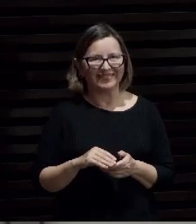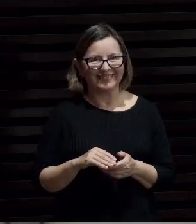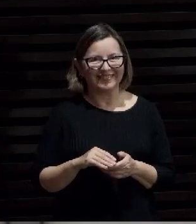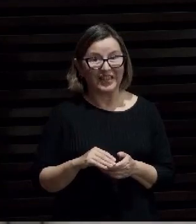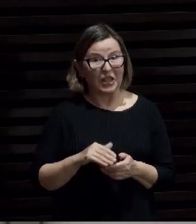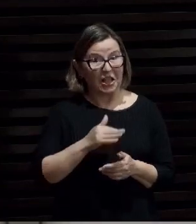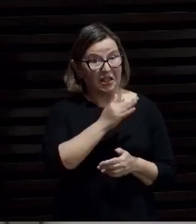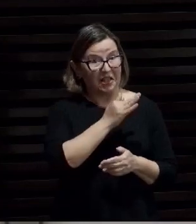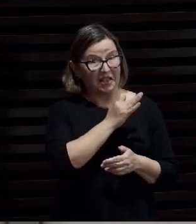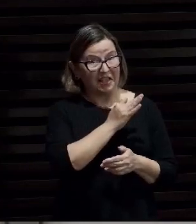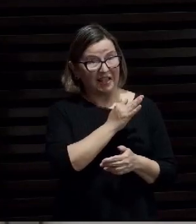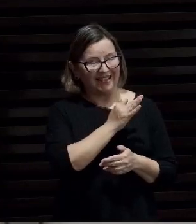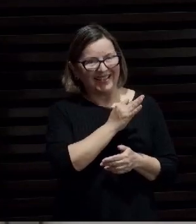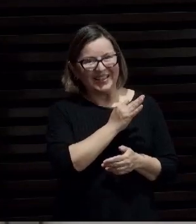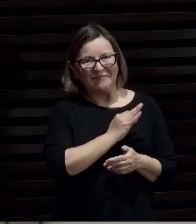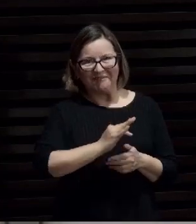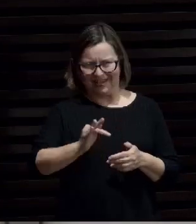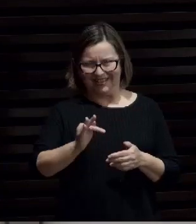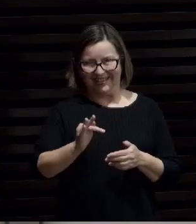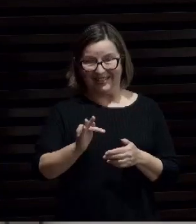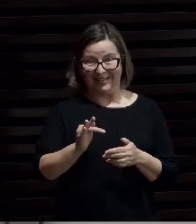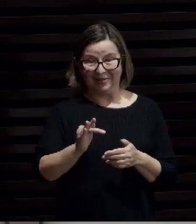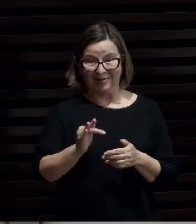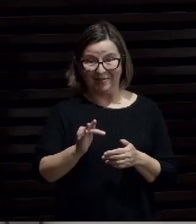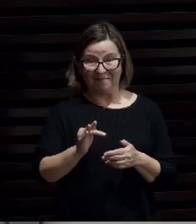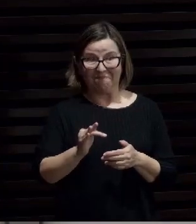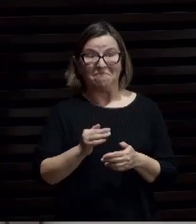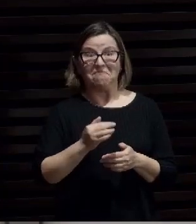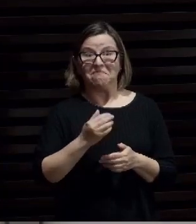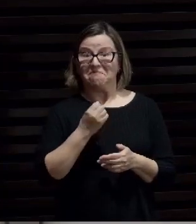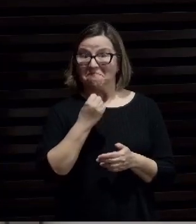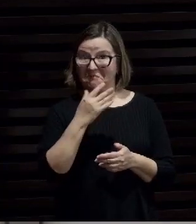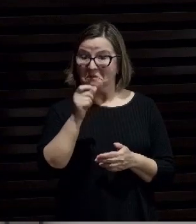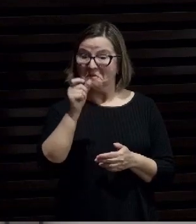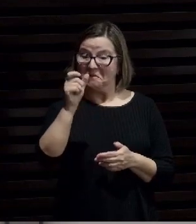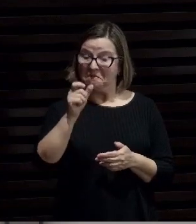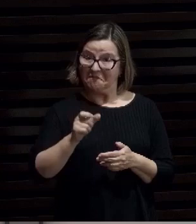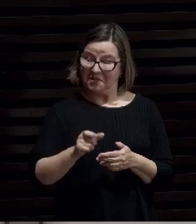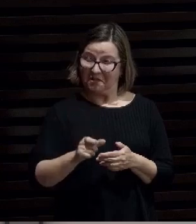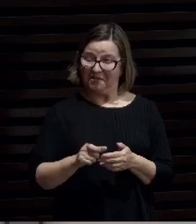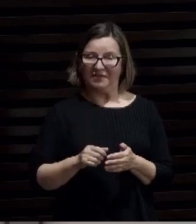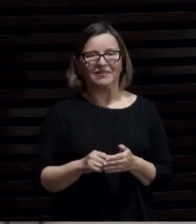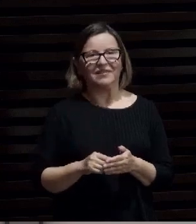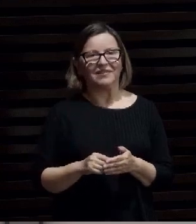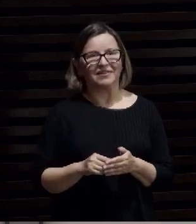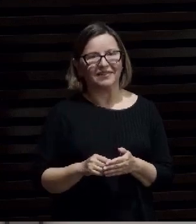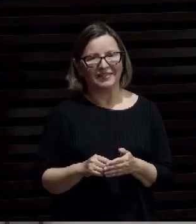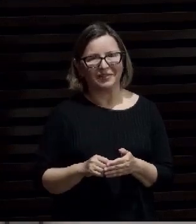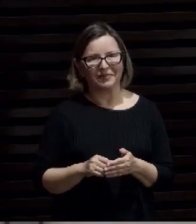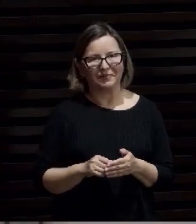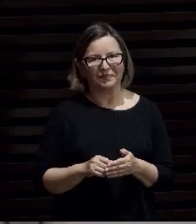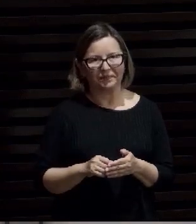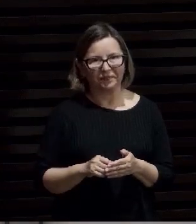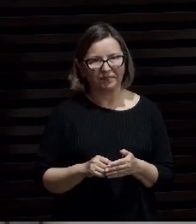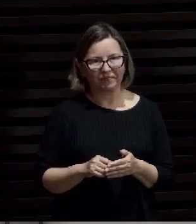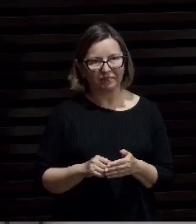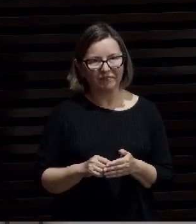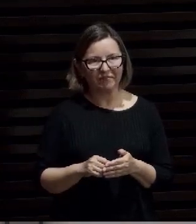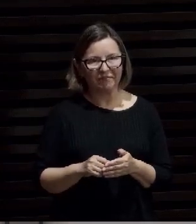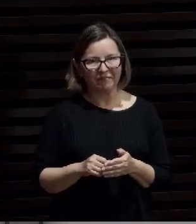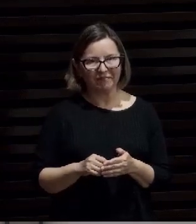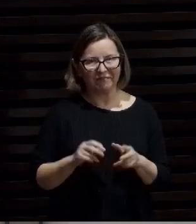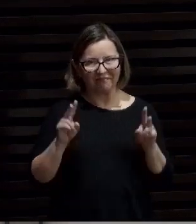pessoa do mundo. Era um excelente cidadão. Pessoas de bem, digamos assim, entre